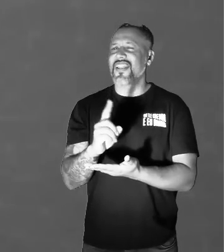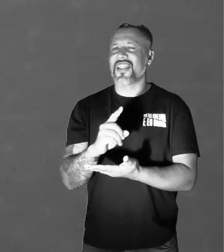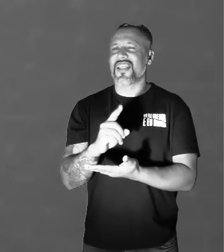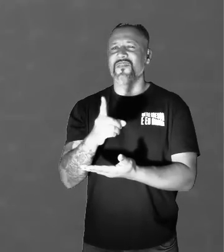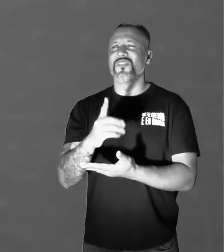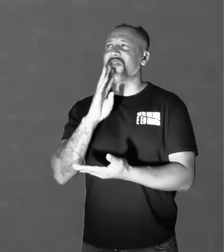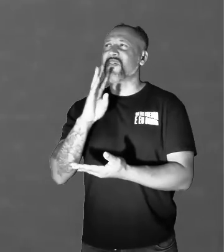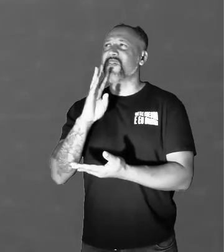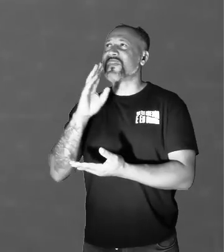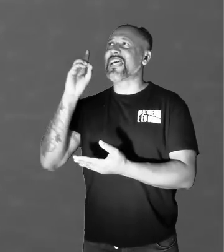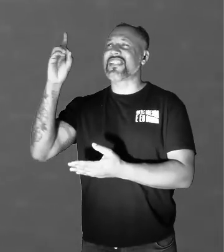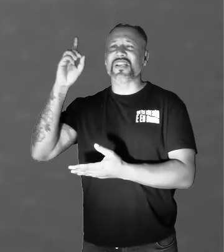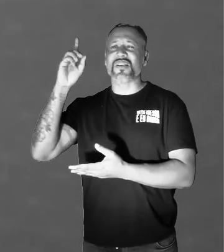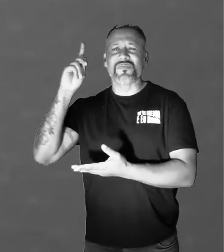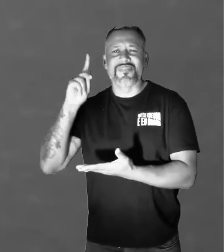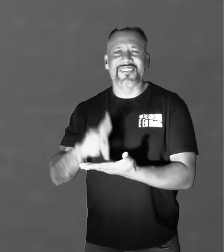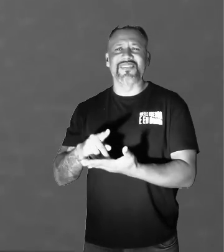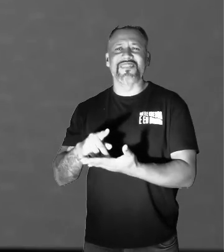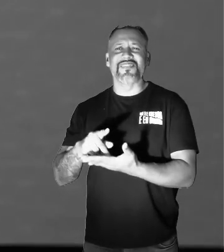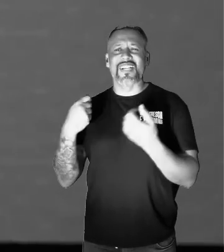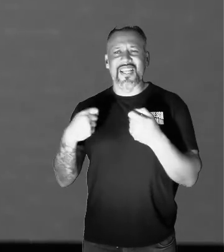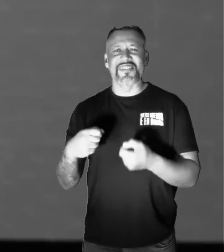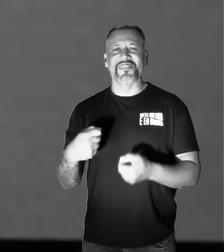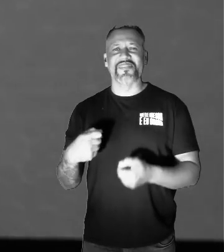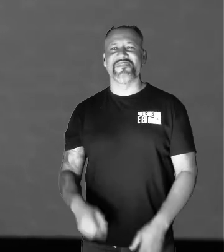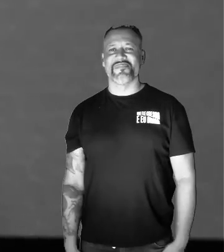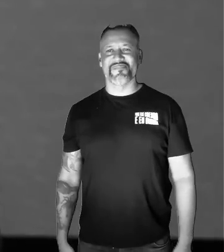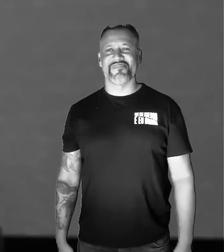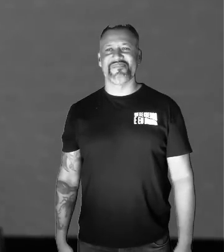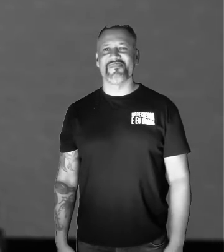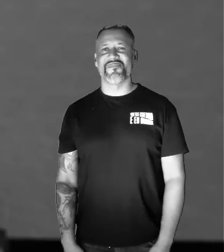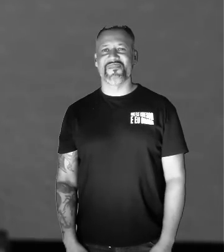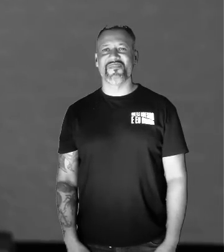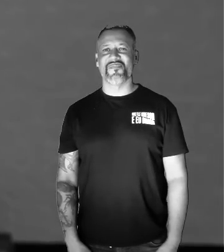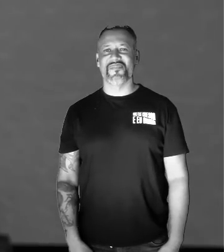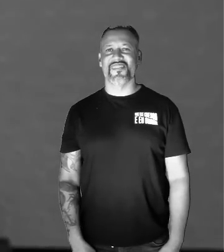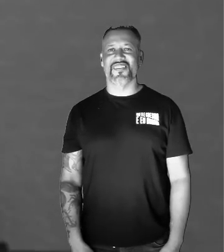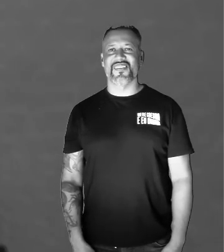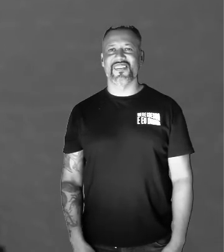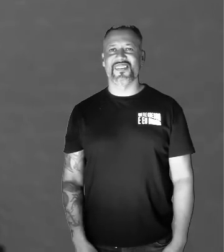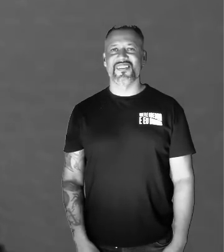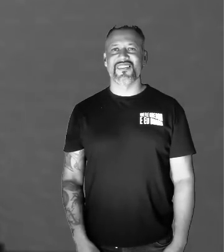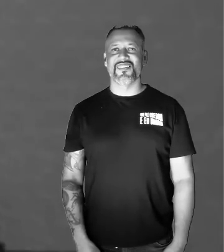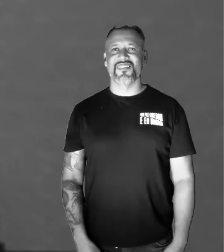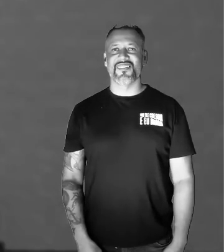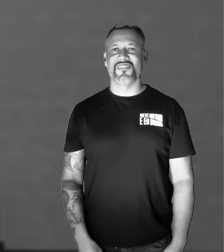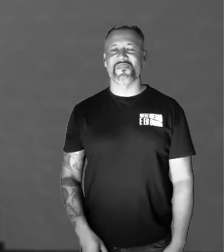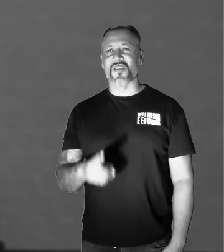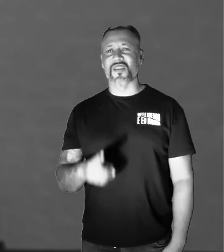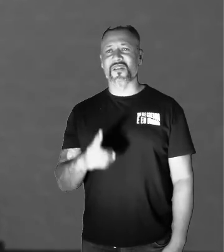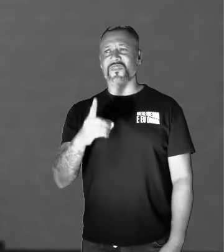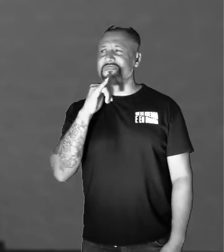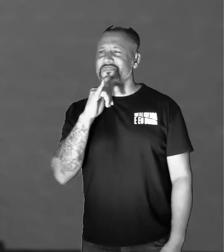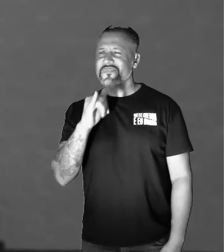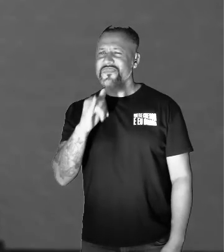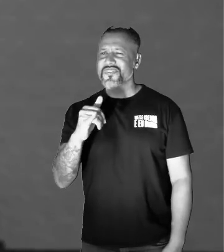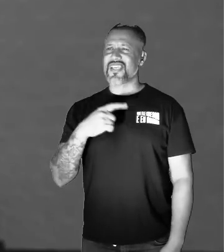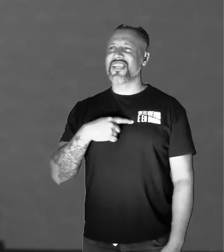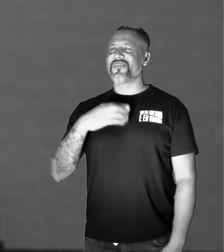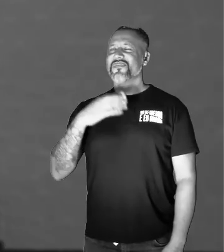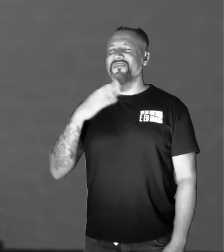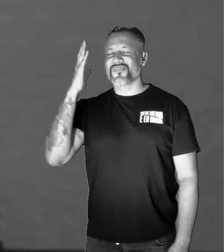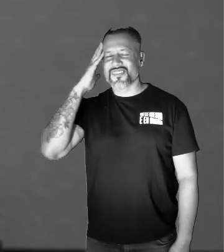nas madrugadas, por ir para o monte, não, mas alguém que vai dizer: eu sei o Deus que